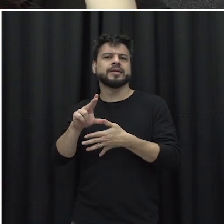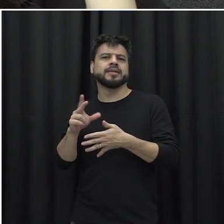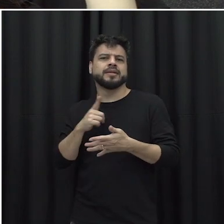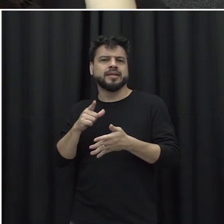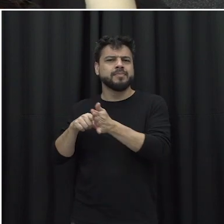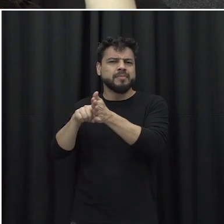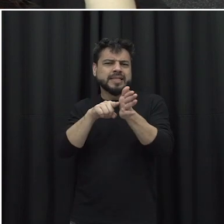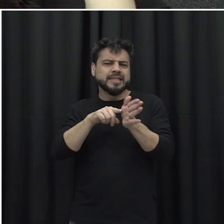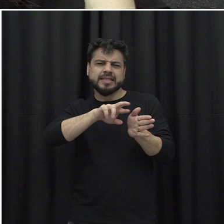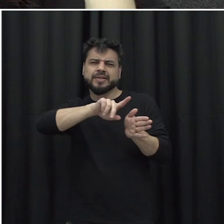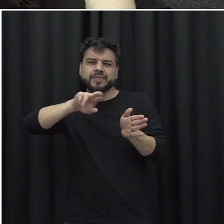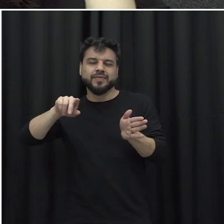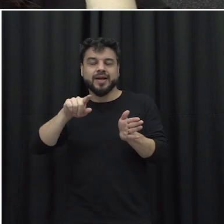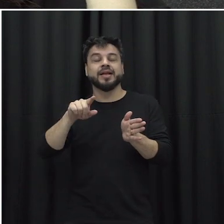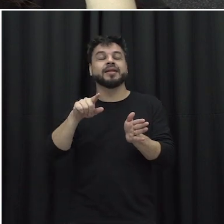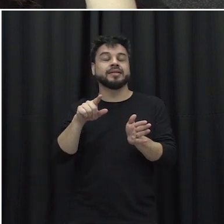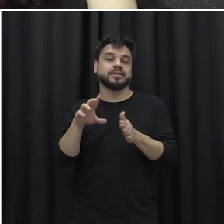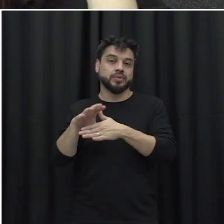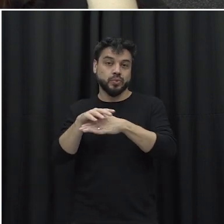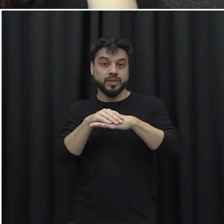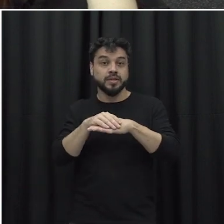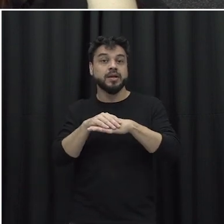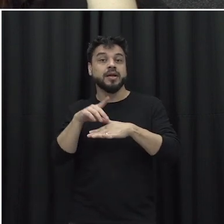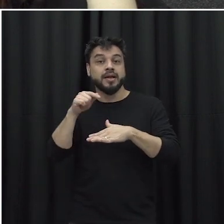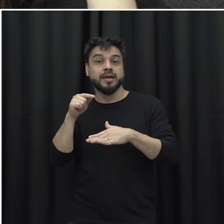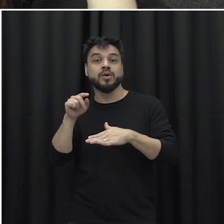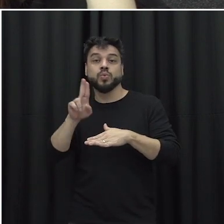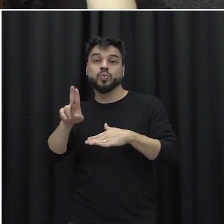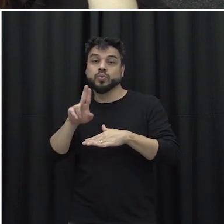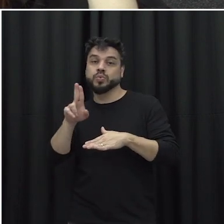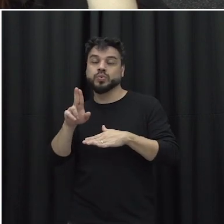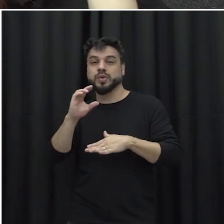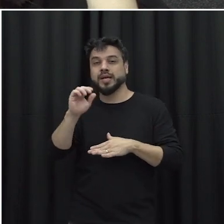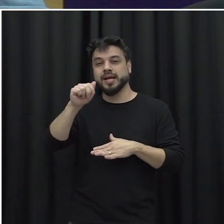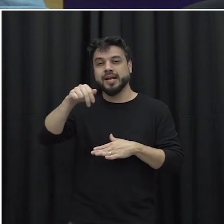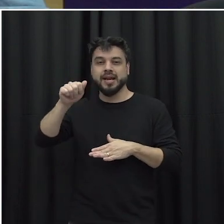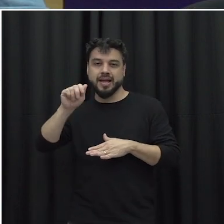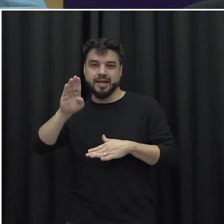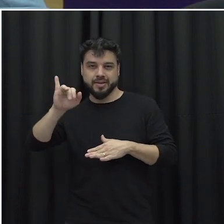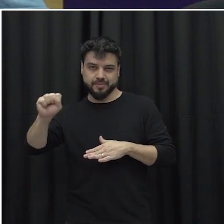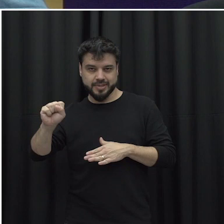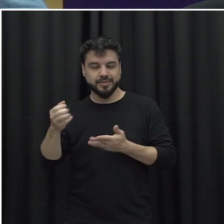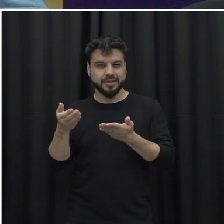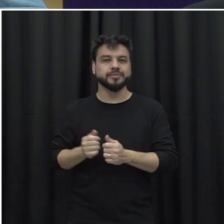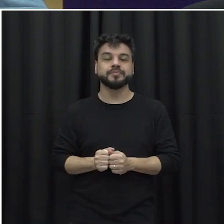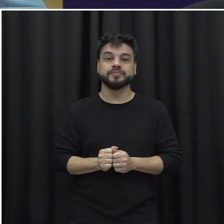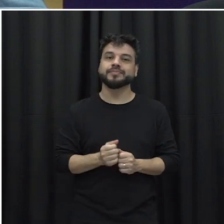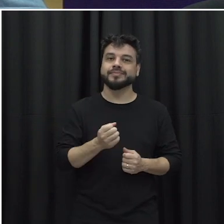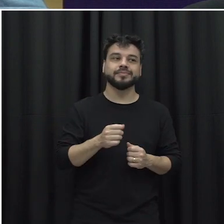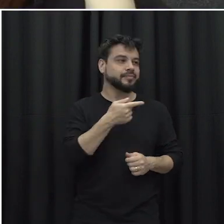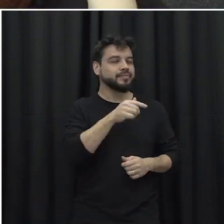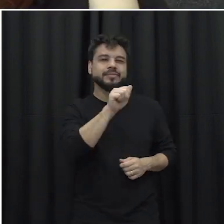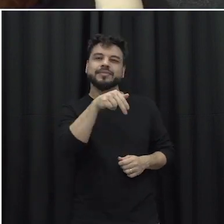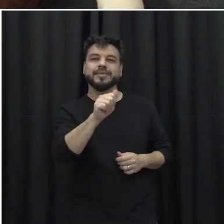pesquisas em várias doenças com a utilização da cannabis. Ana Carolina, se apresenta. Bom